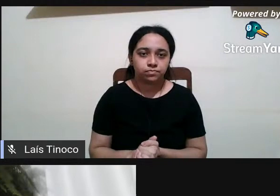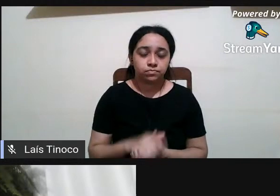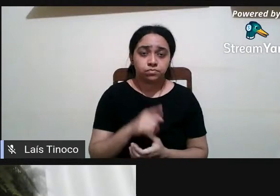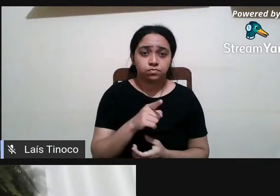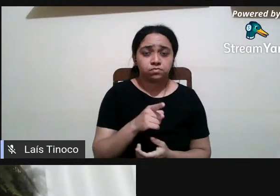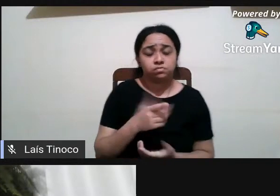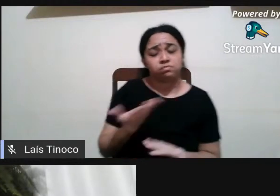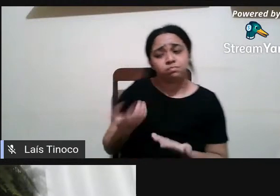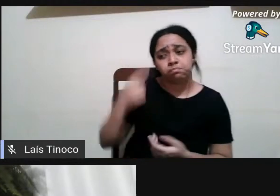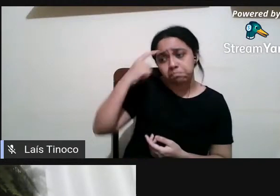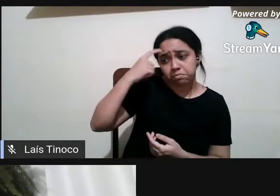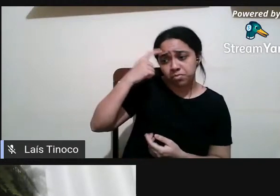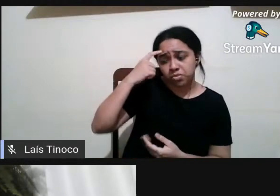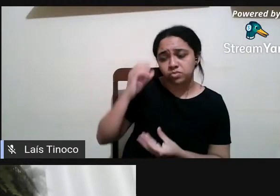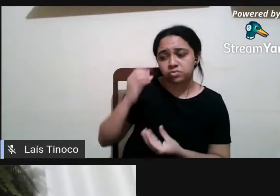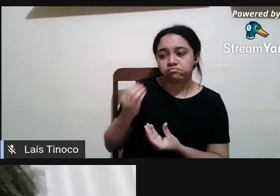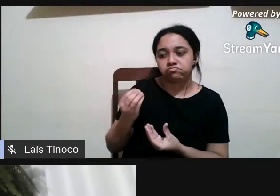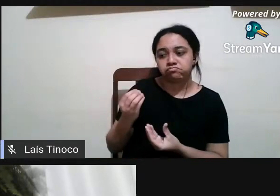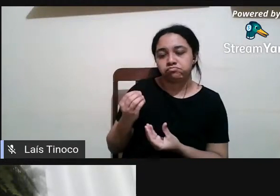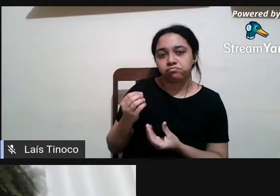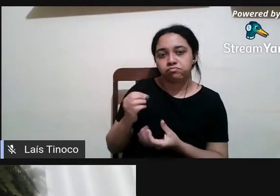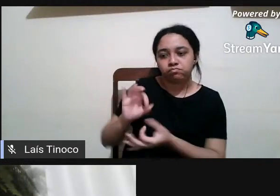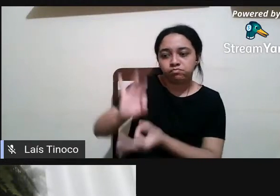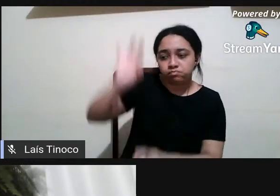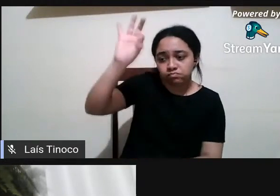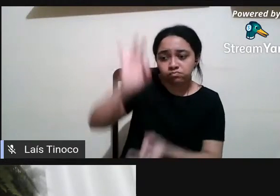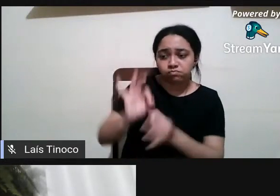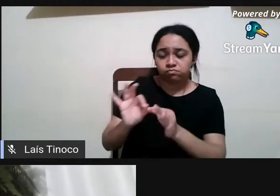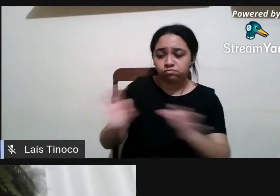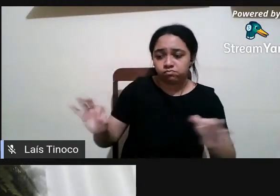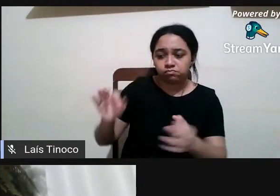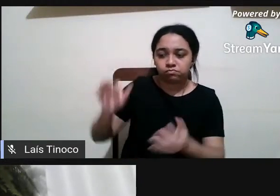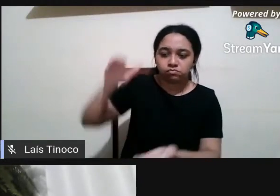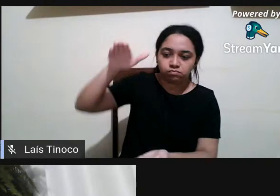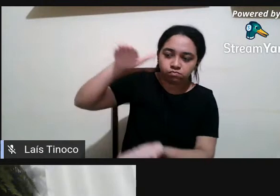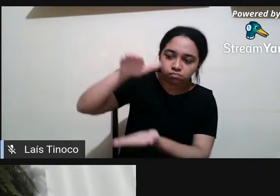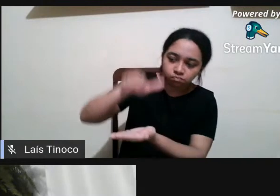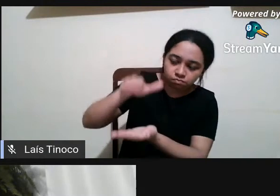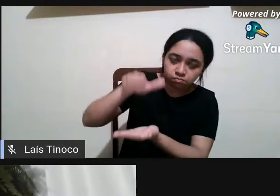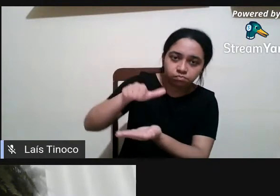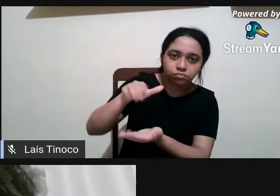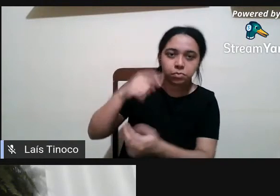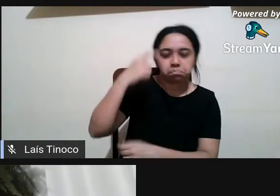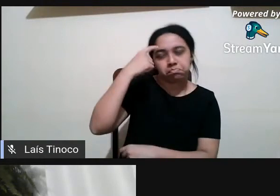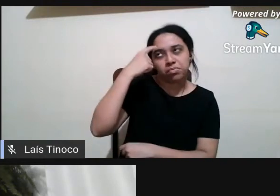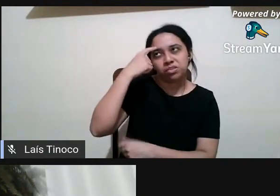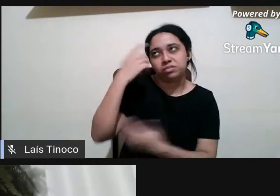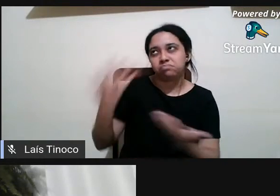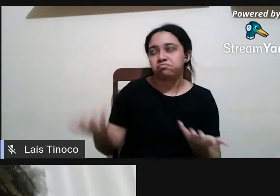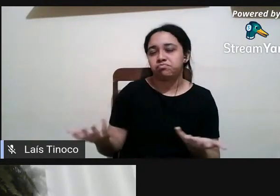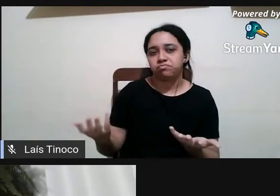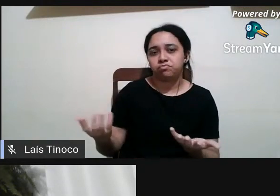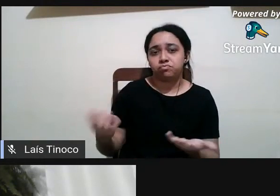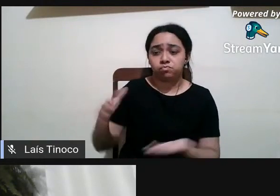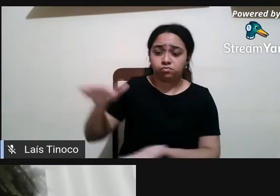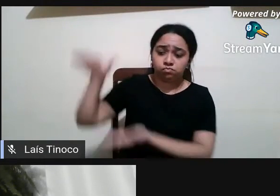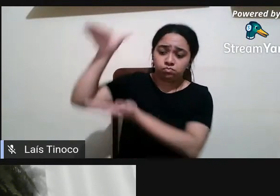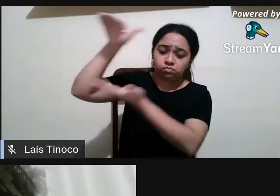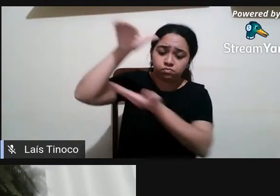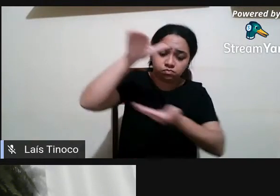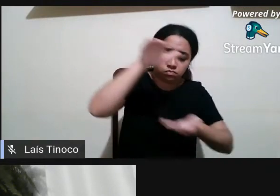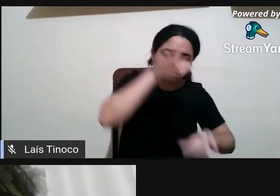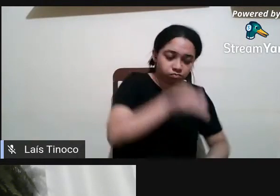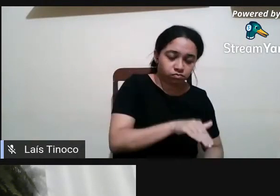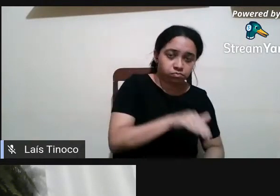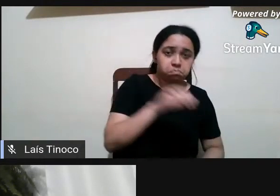proporção deles é bem menor, né? Você imagina que você coloca os coletores lá de